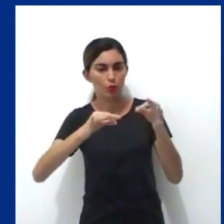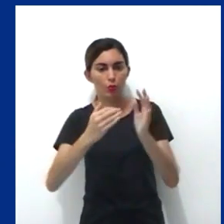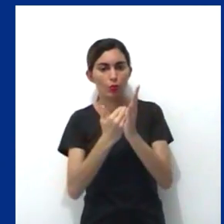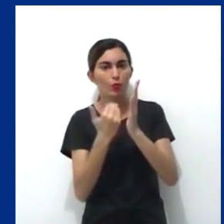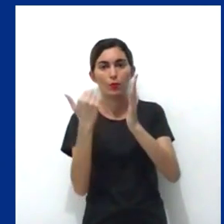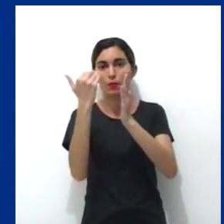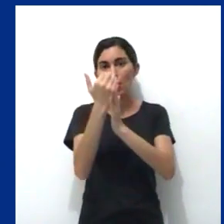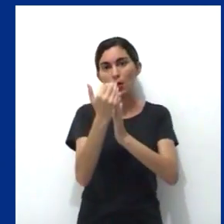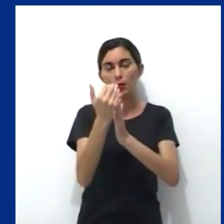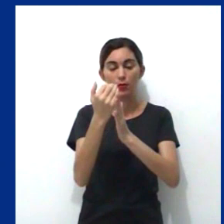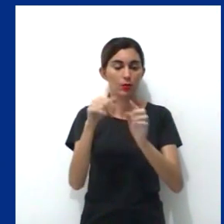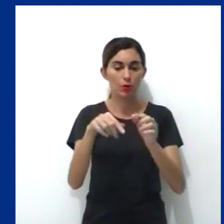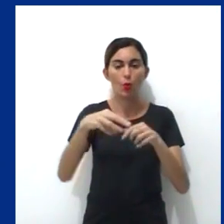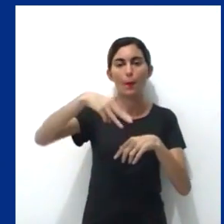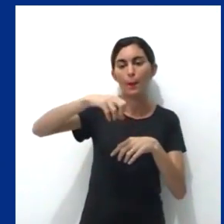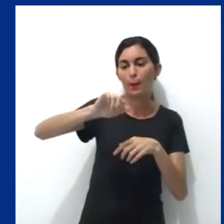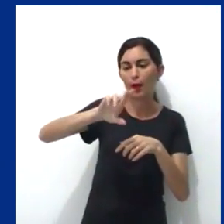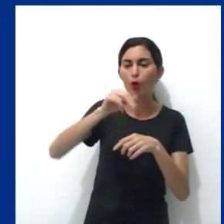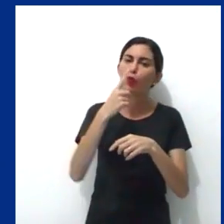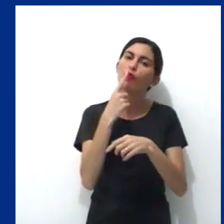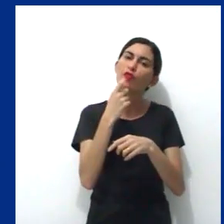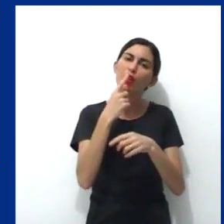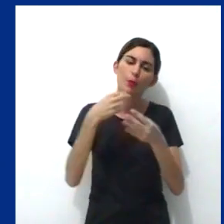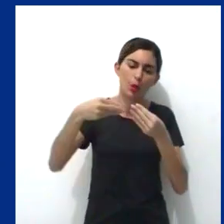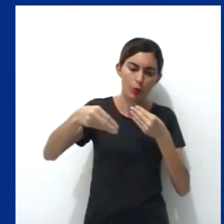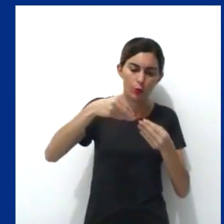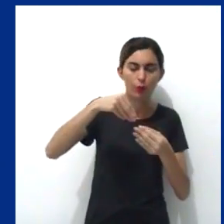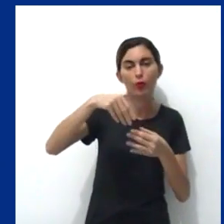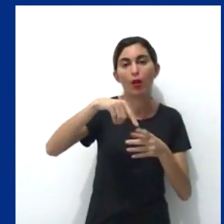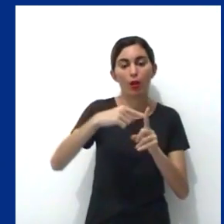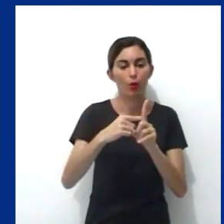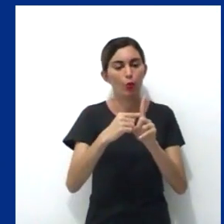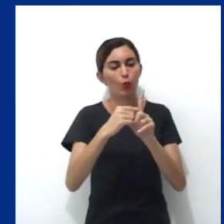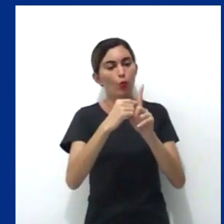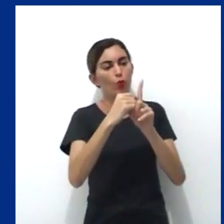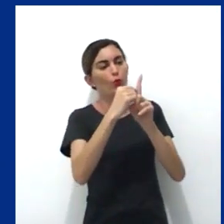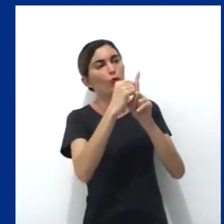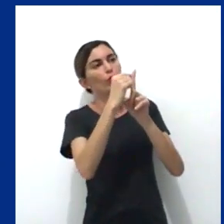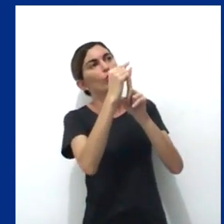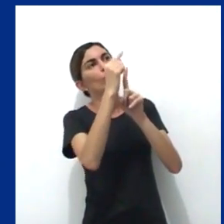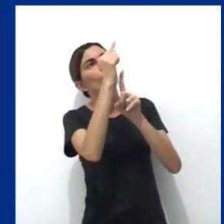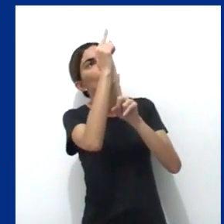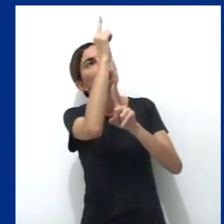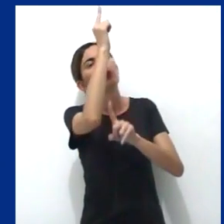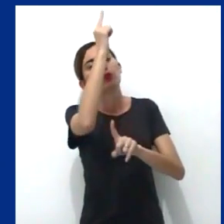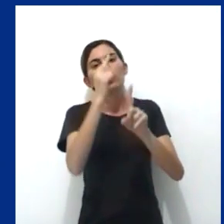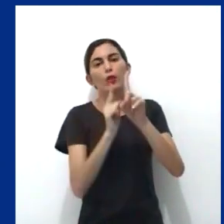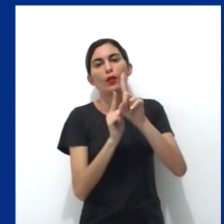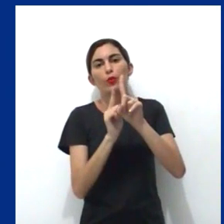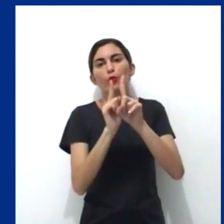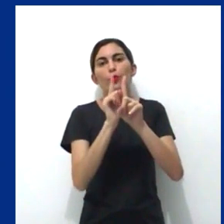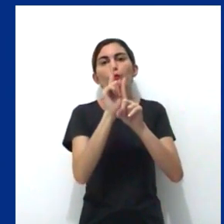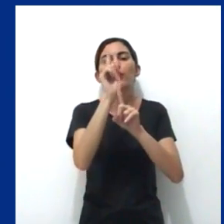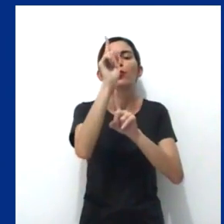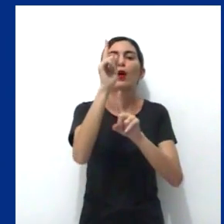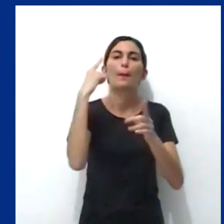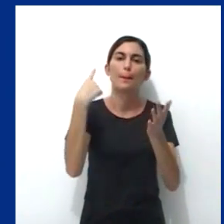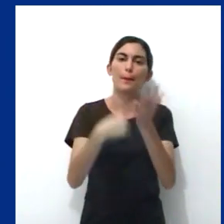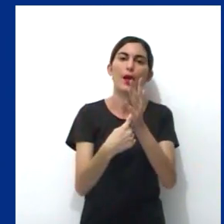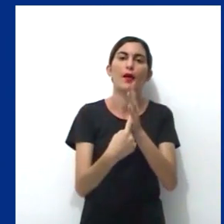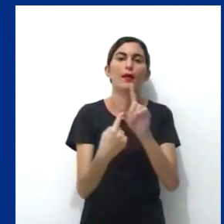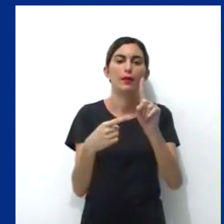Então, quando a agitação é baixa, ele vai dar uma medida aí. Mas se eu colocar esse termômetro numa